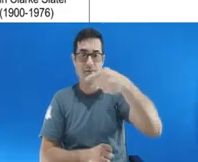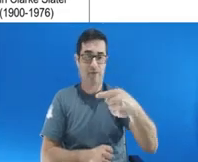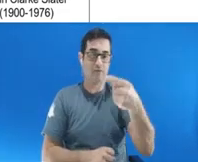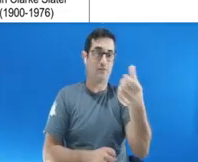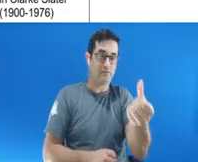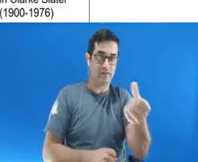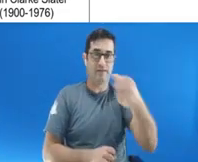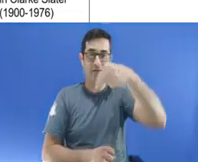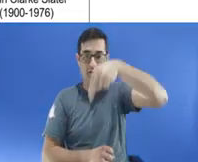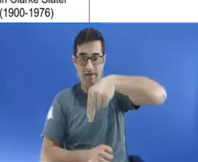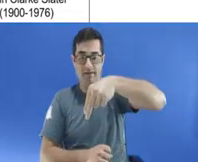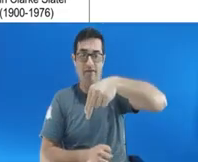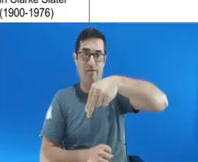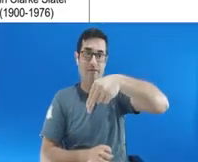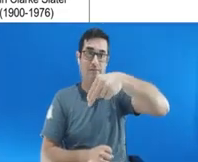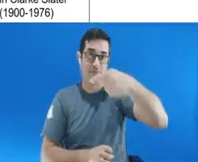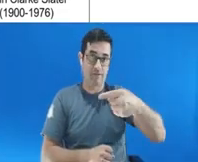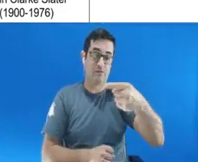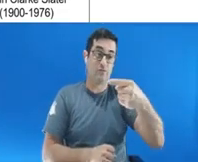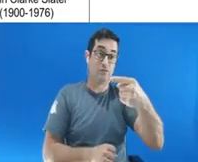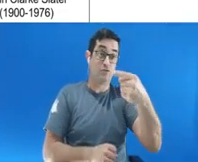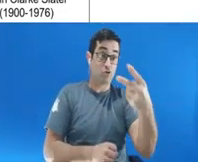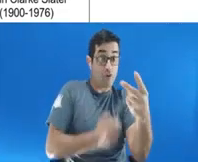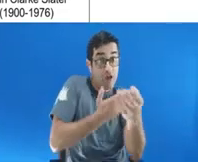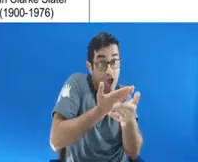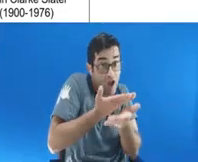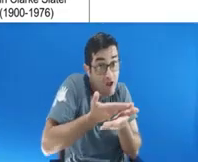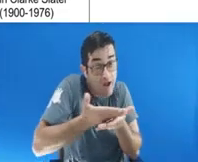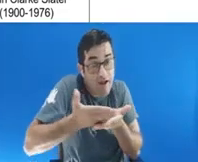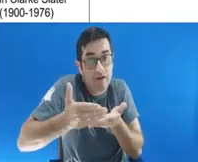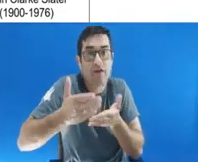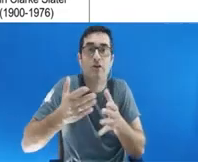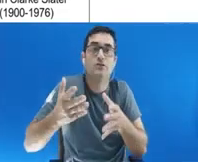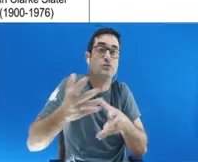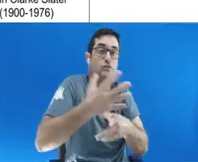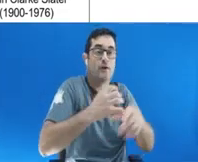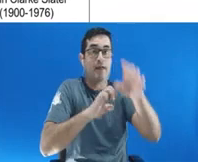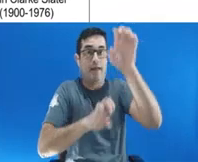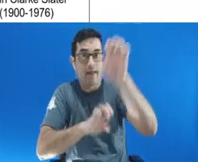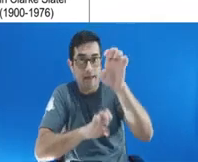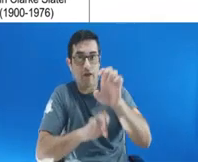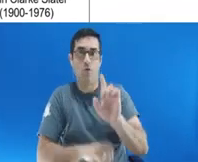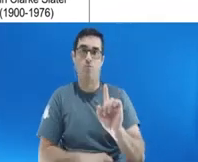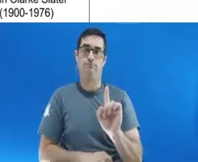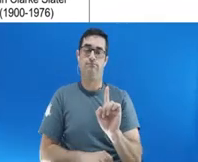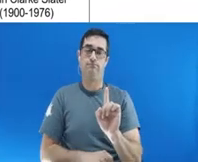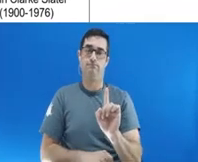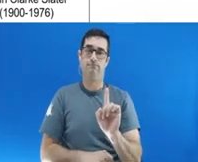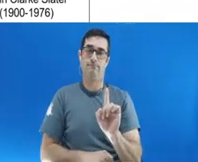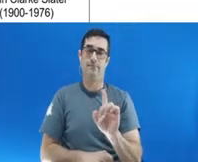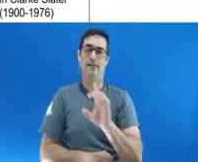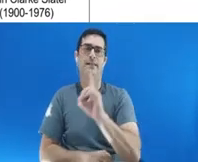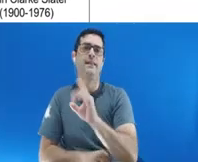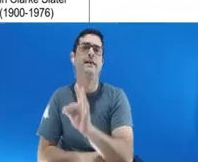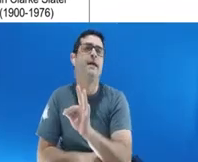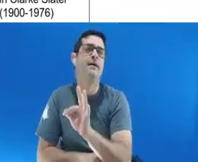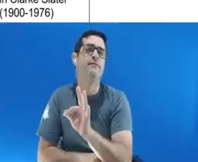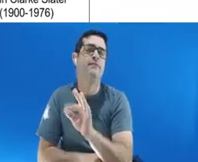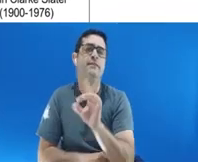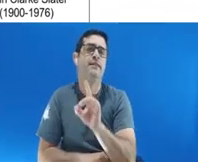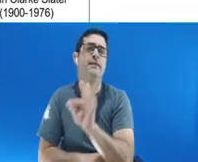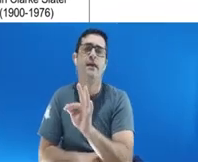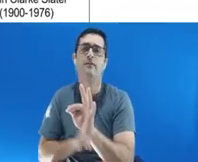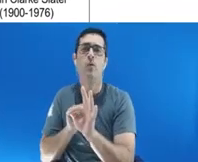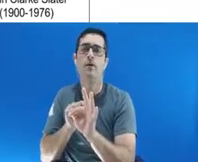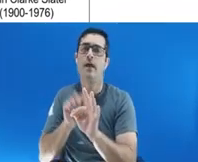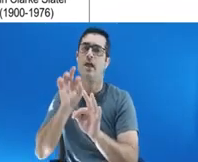N-2, todos eles juntos blindam 1. E para o D e F? O D e F só tem duas regras. Se ele